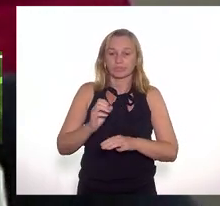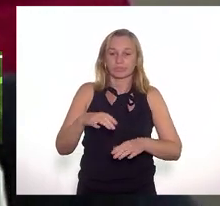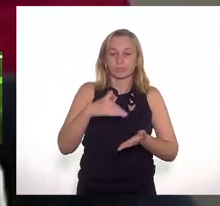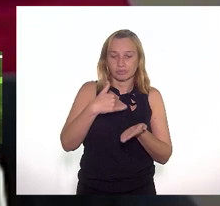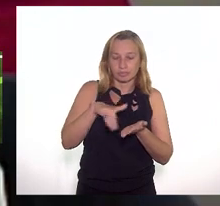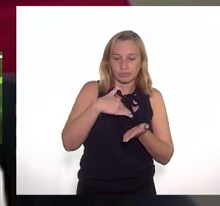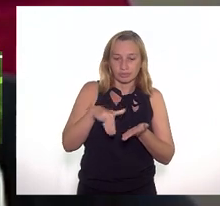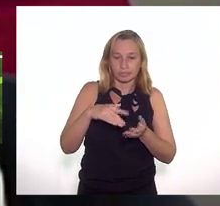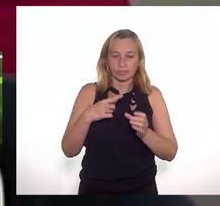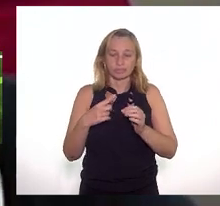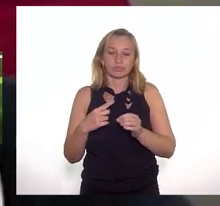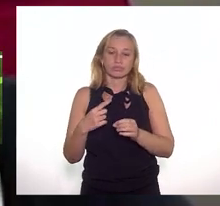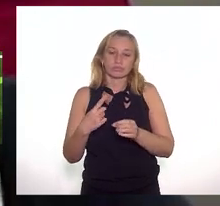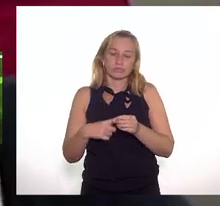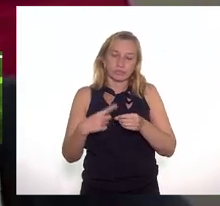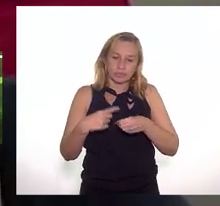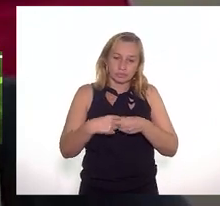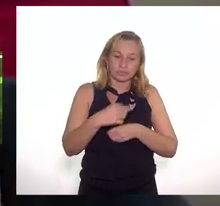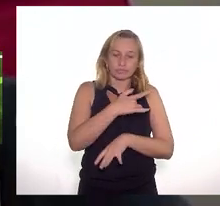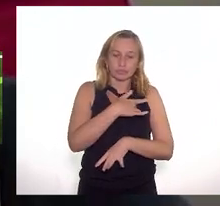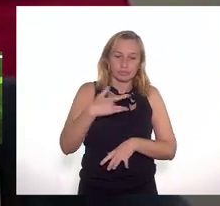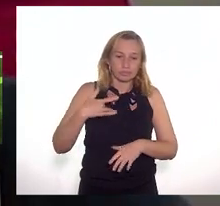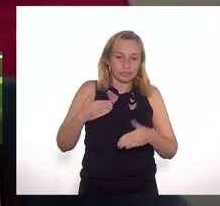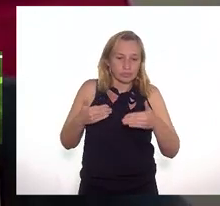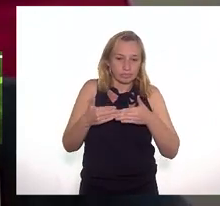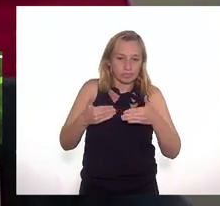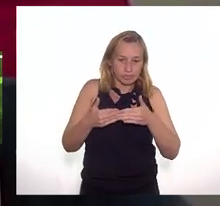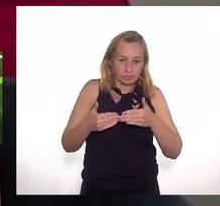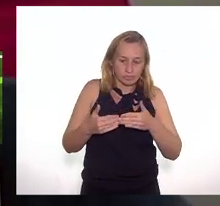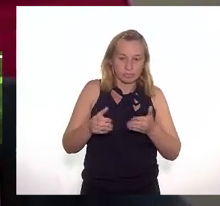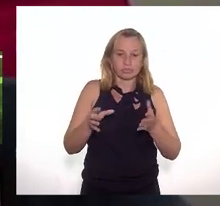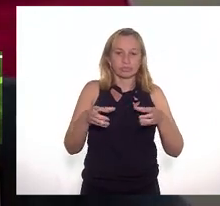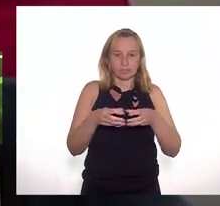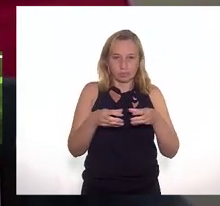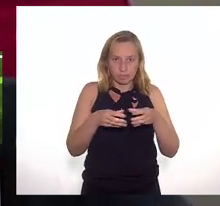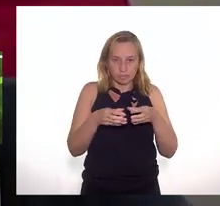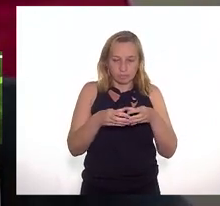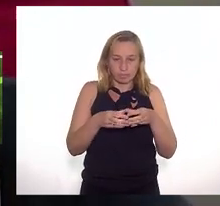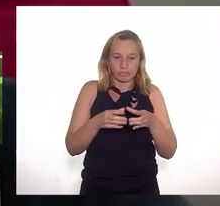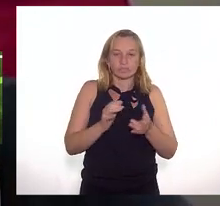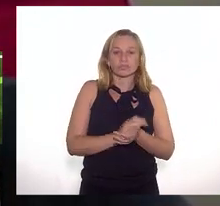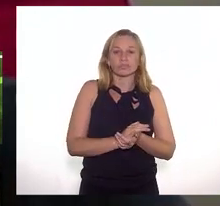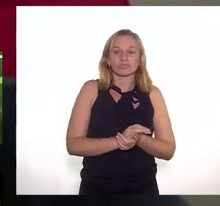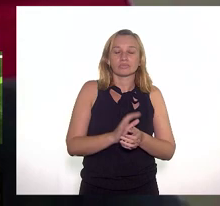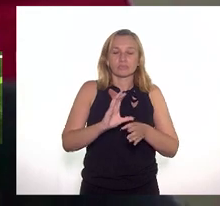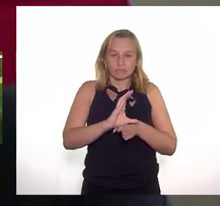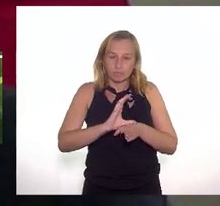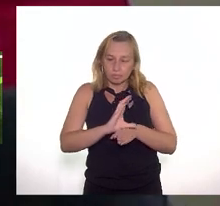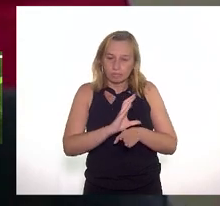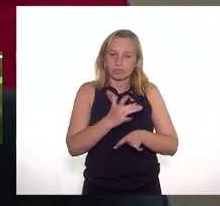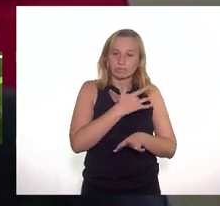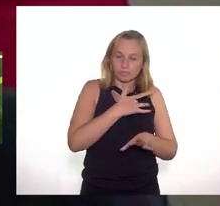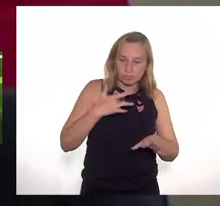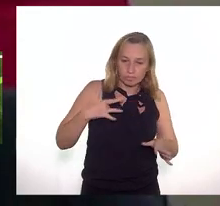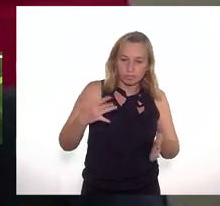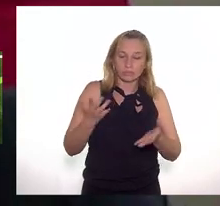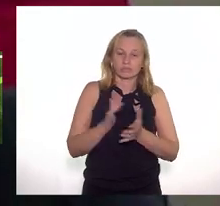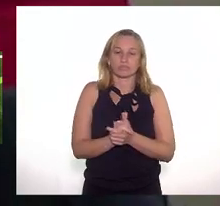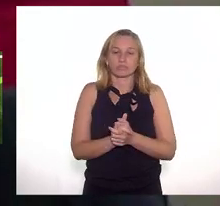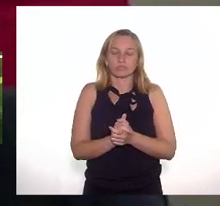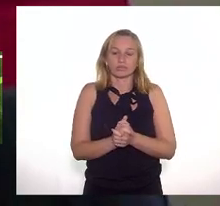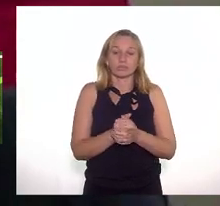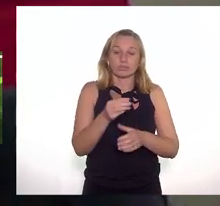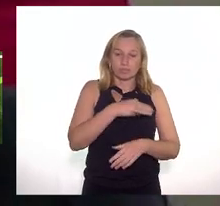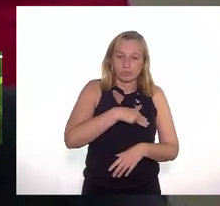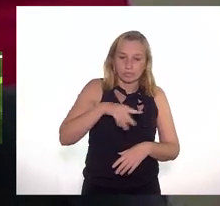Secretários Municipais de Saúde, ele é muito próximo a essa comissão, como o Conselho de Saúde, Conselho Estadual de Saúde, o